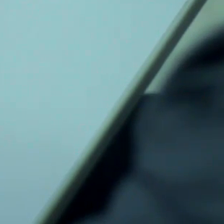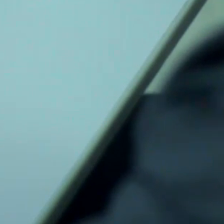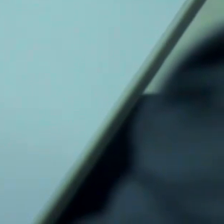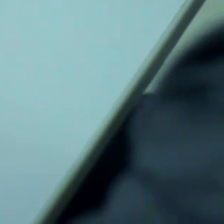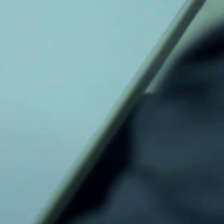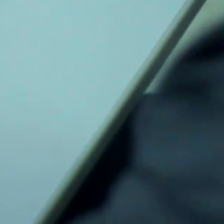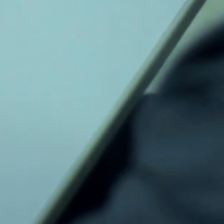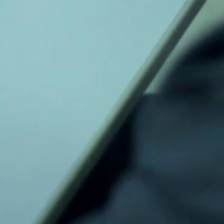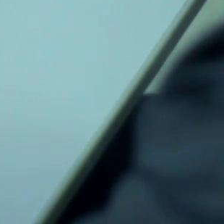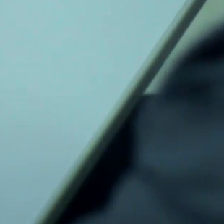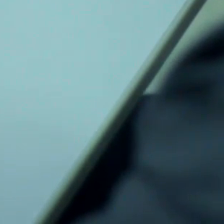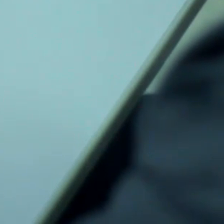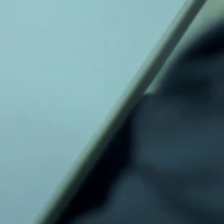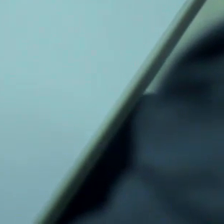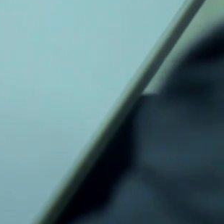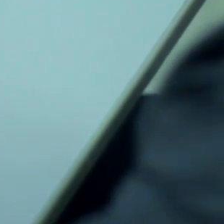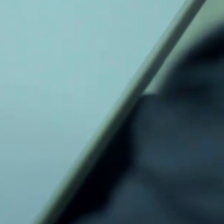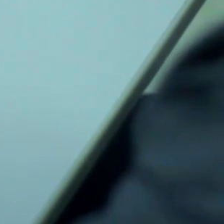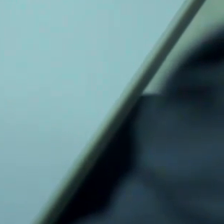Um violão.